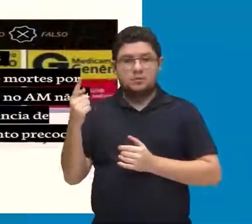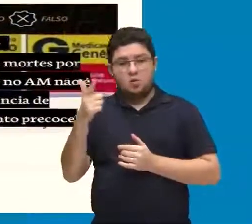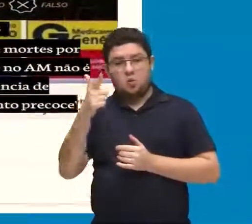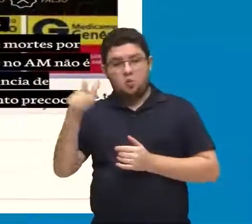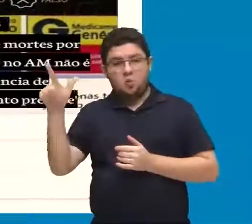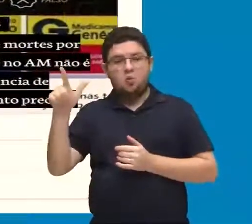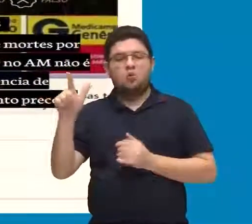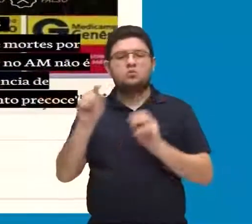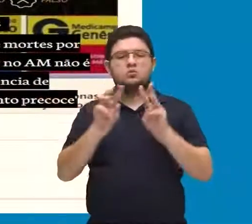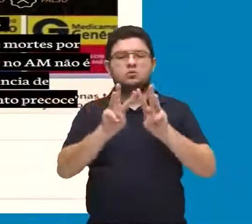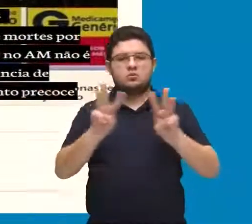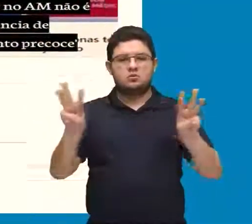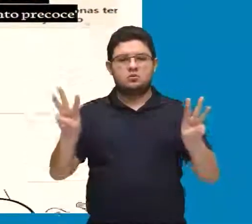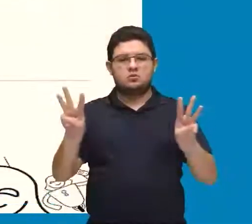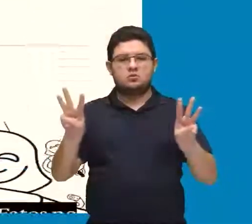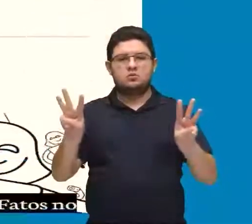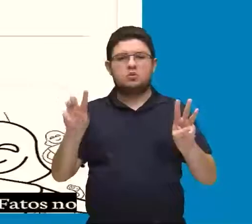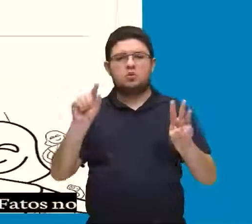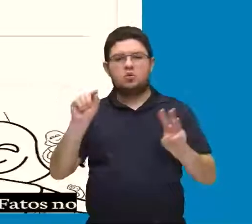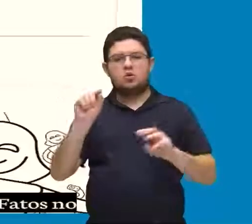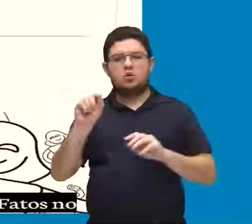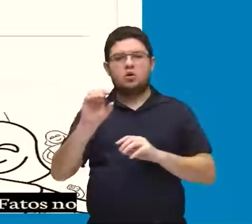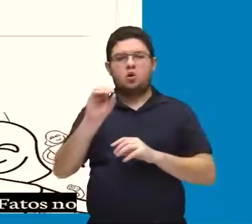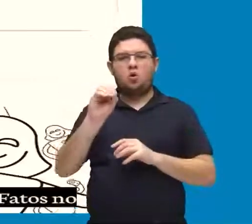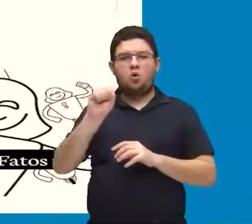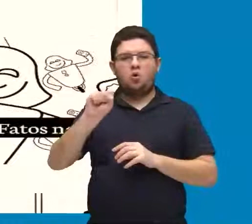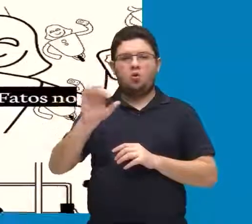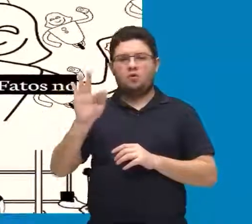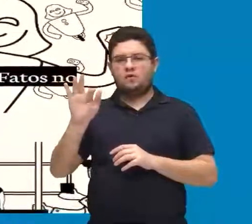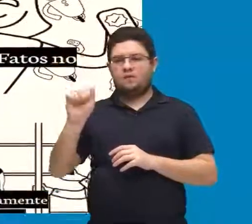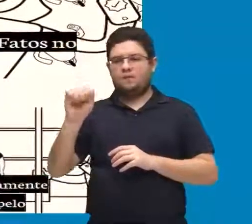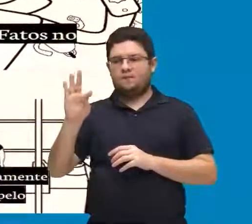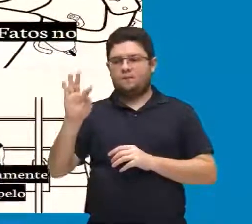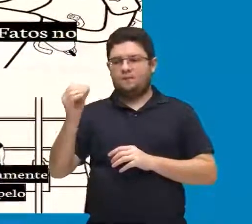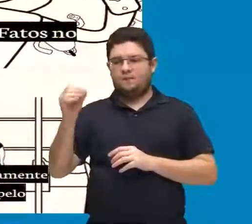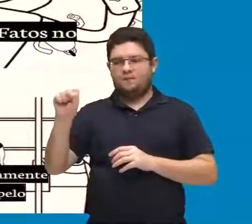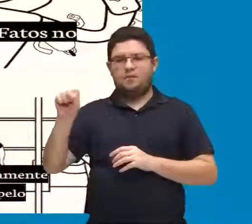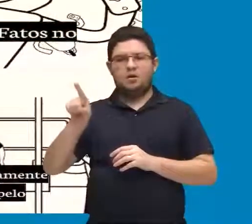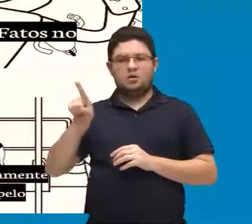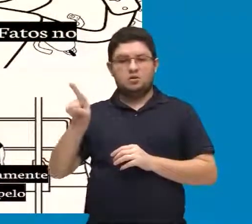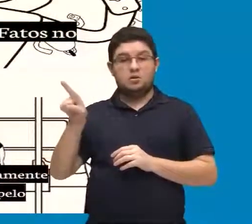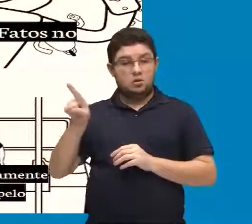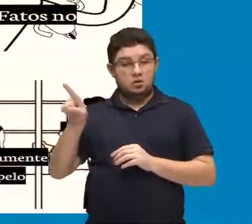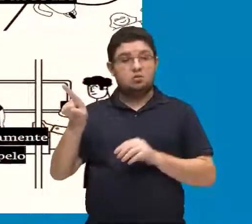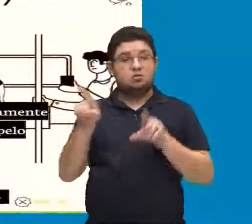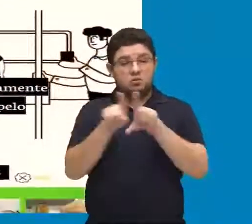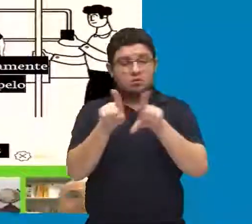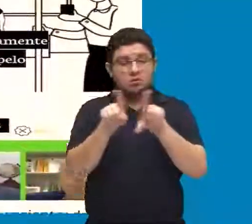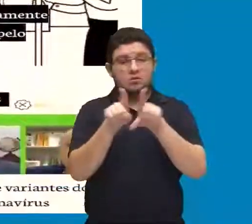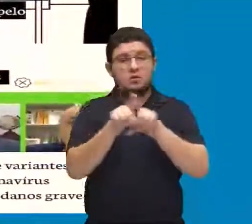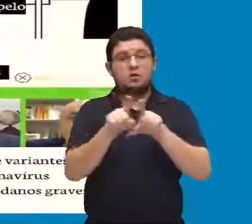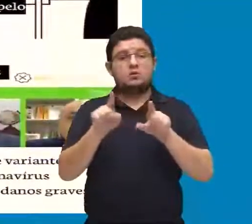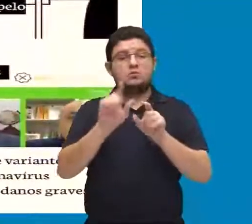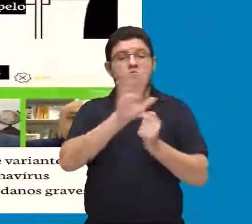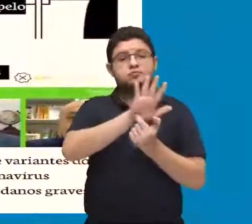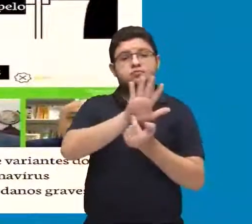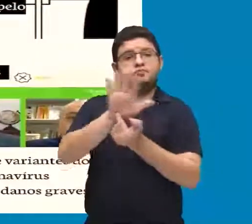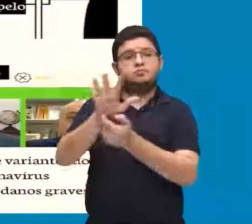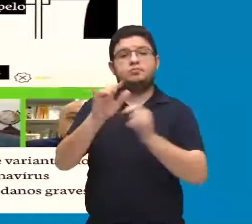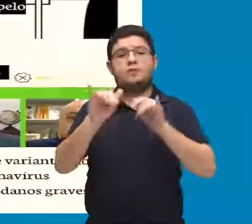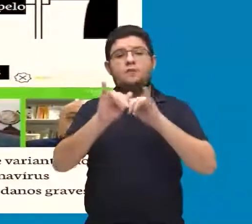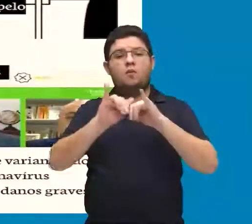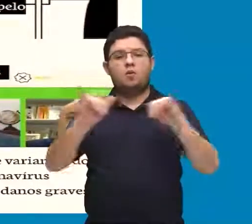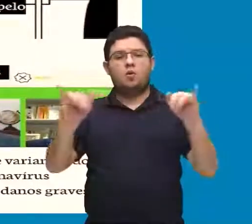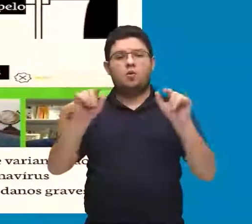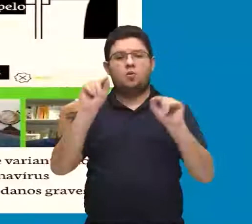site, que é o site Os Fatos, né, que também traz, inclusive, uma ferramenta aqui,